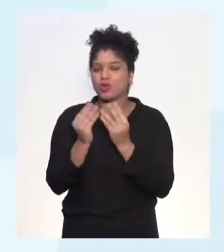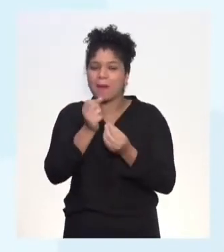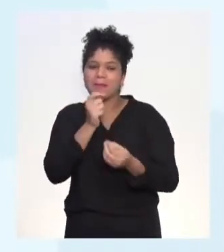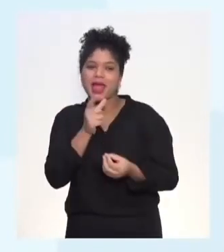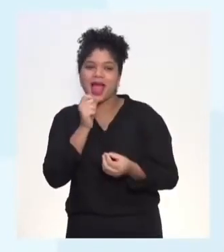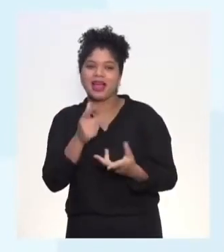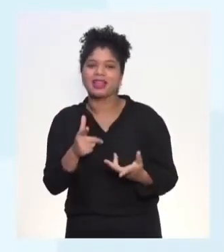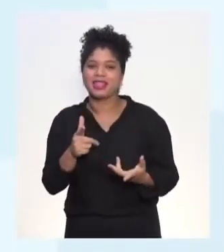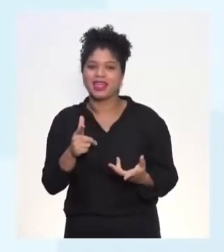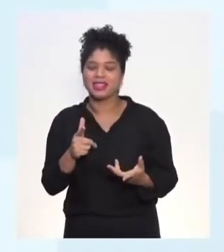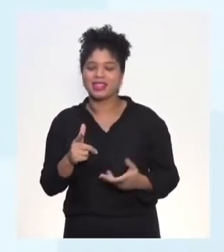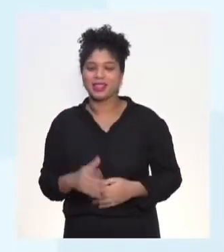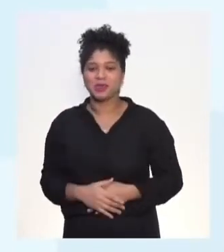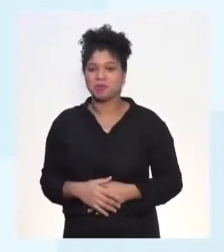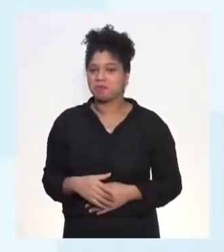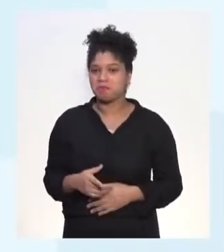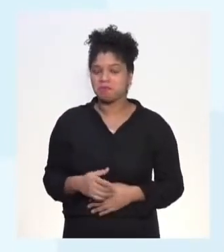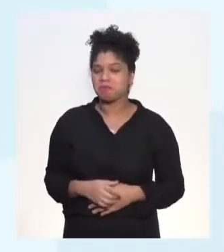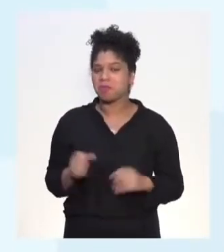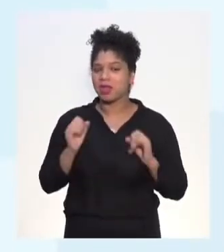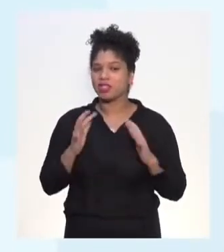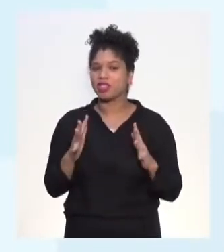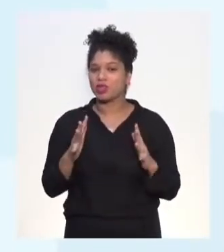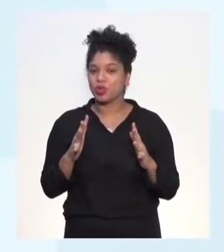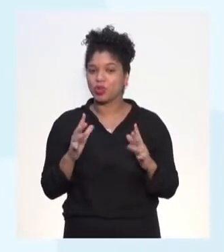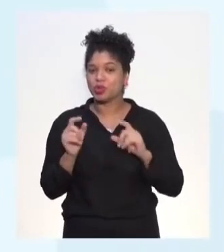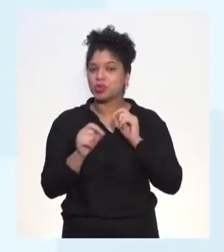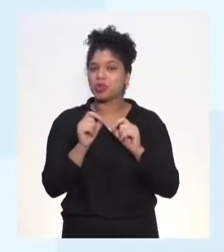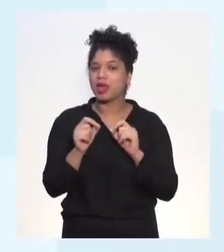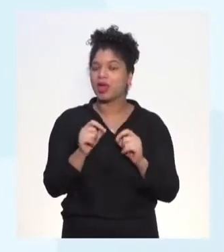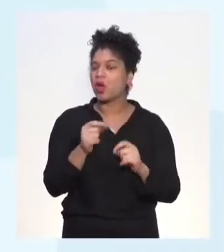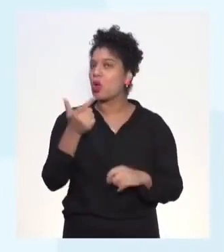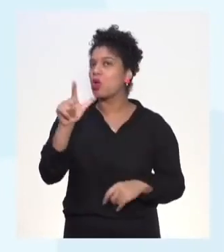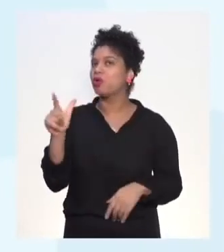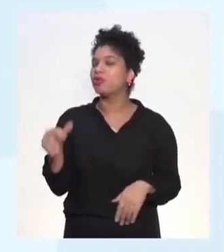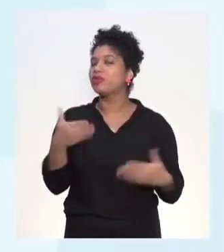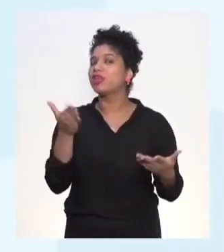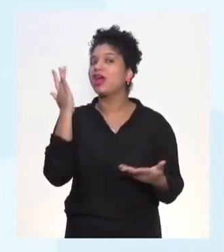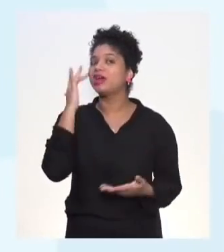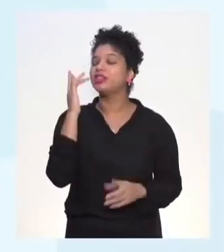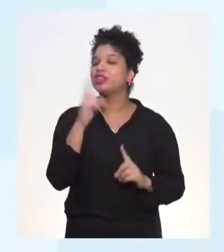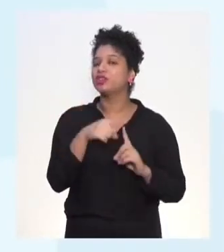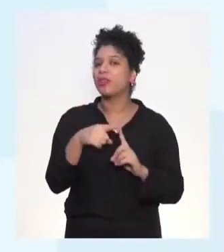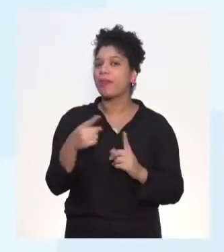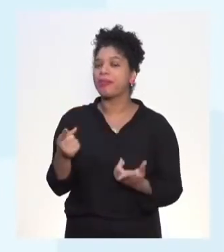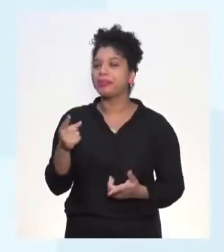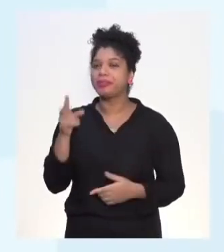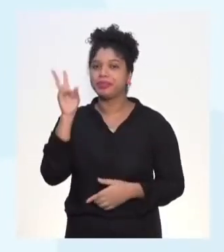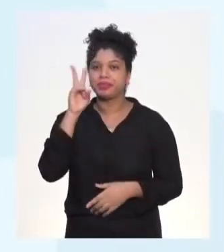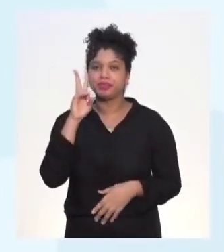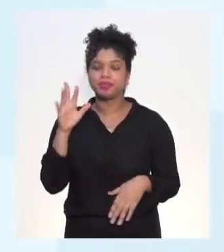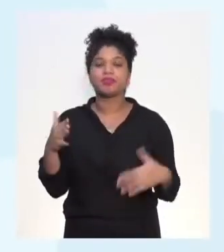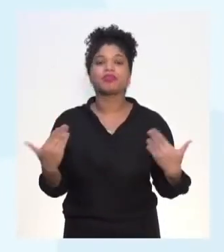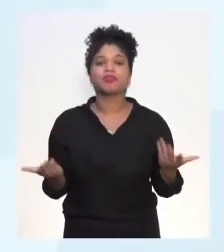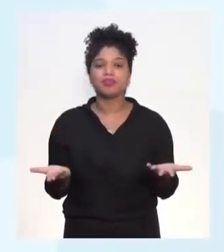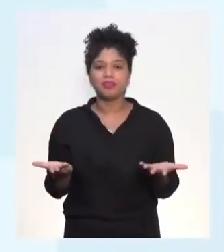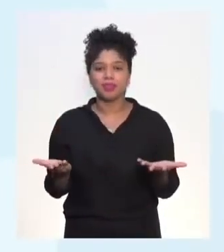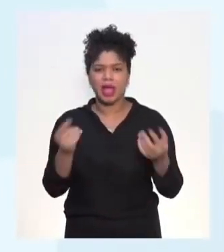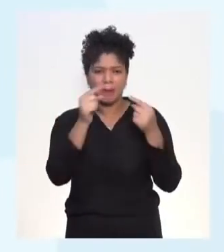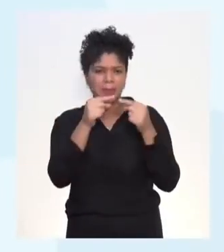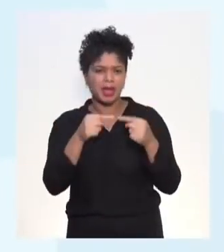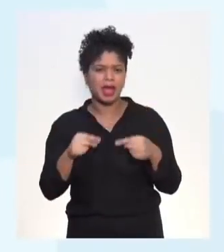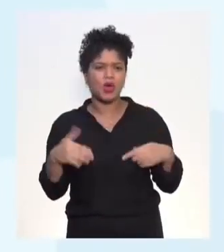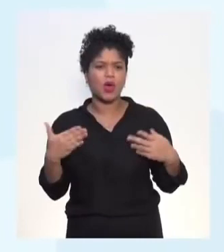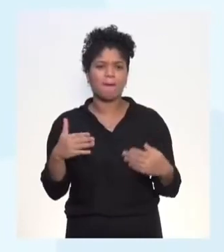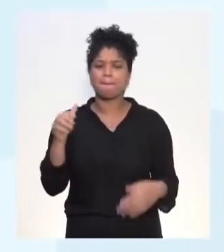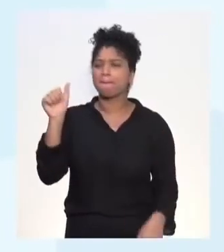Que outro? Ou seja, um lugar como esse combina com uma história de que tipo? Uma história de terror num lugar como esse? Uma história de